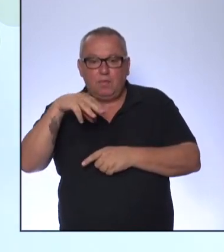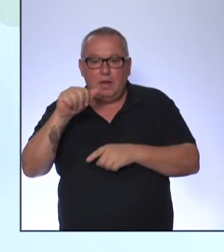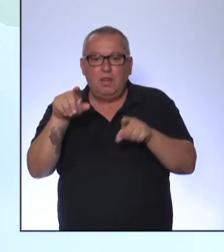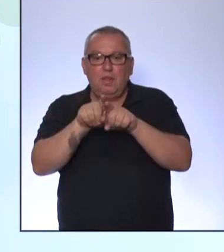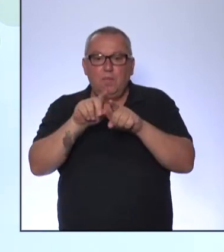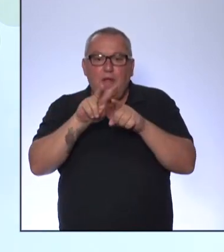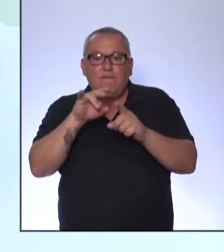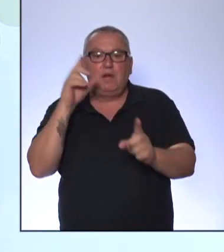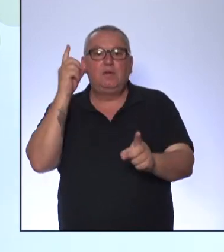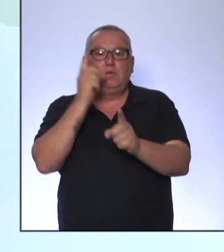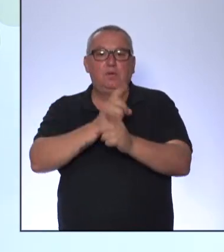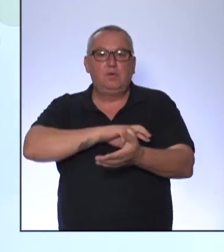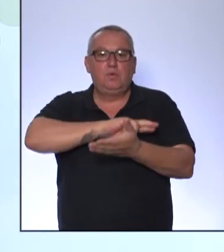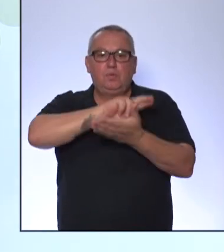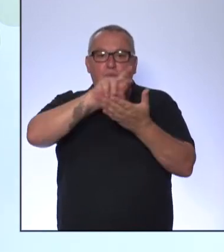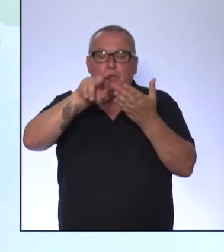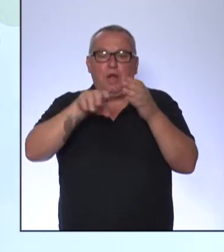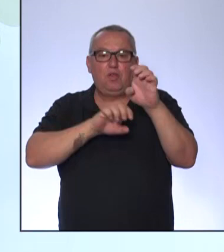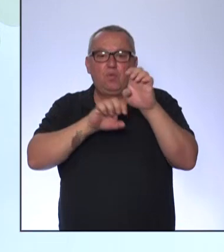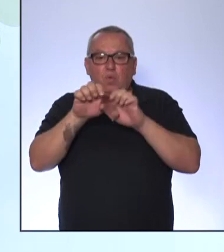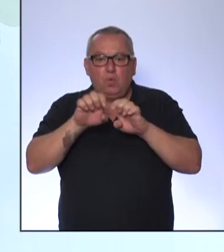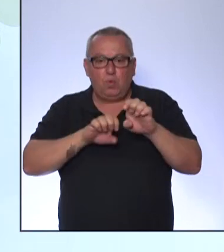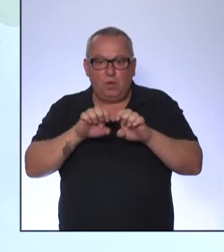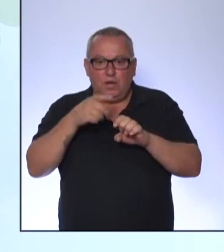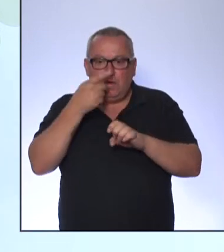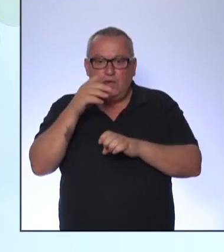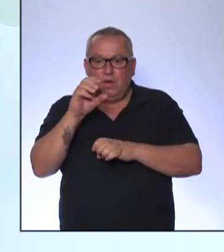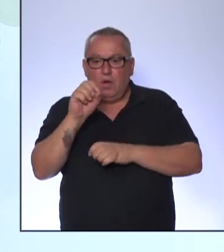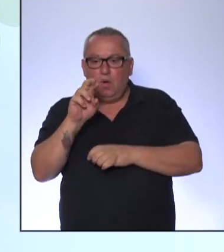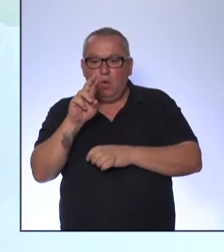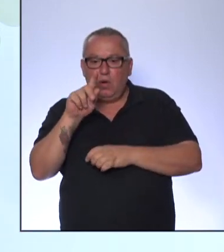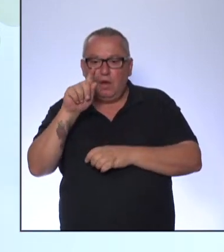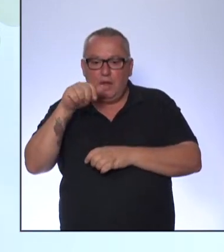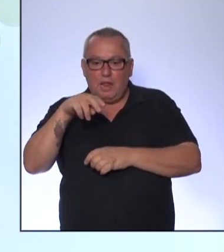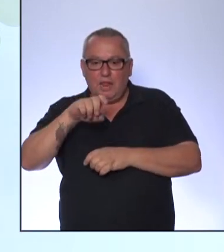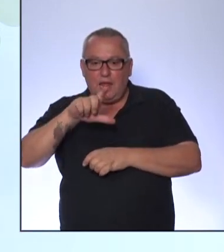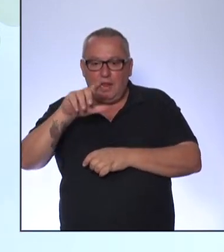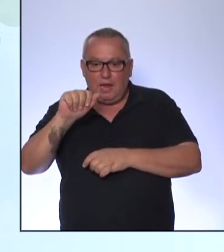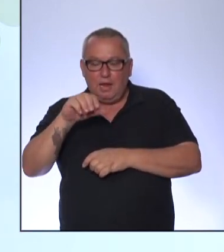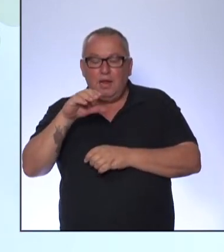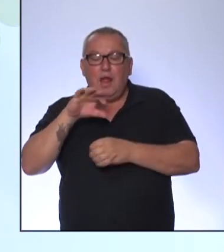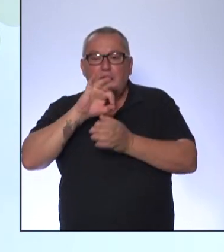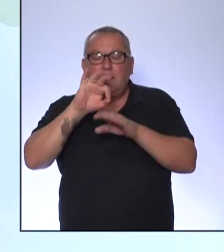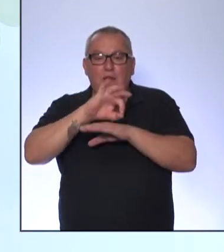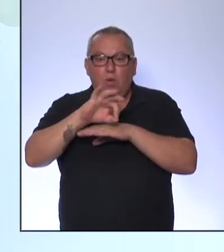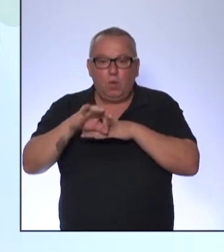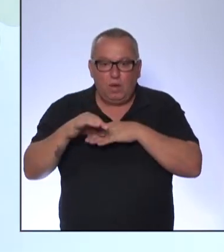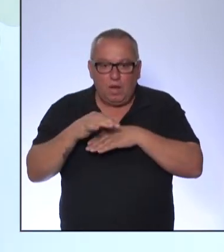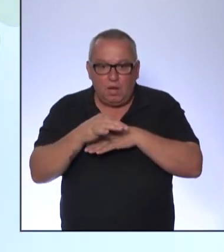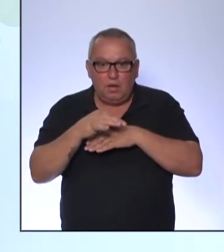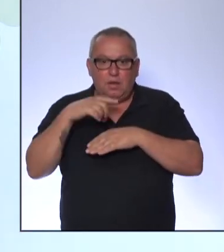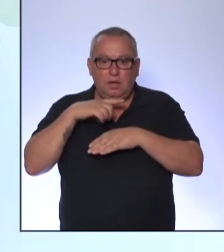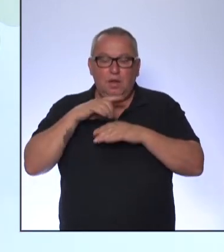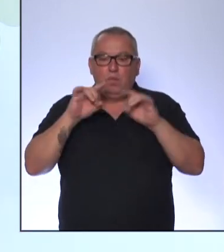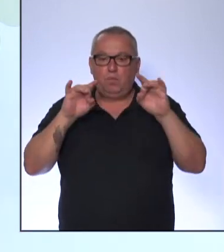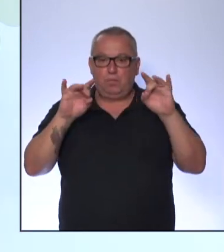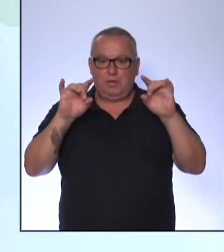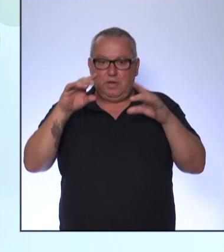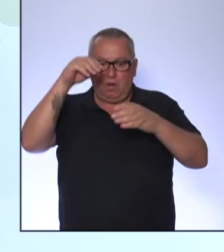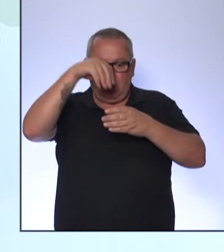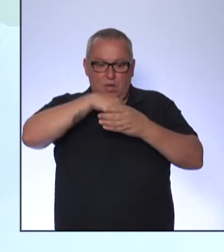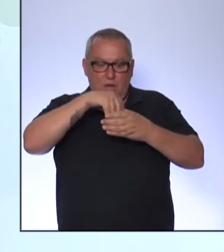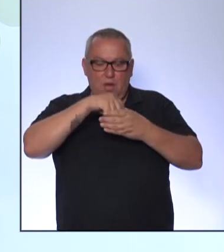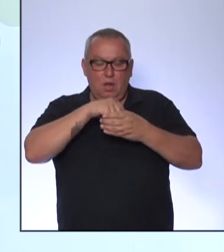encontrar várias estruturas, que a gente chama de organelas celulares, são pequenas estruturas que têm funções específicas dentro